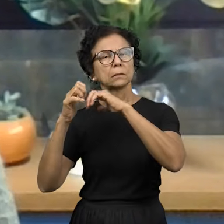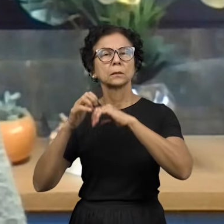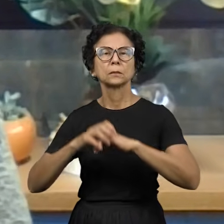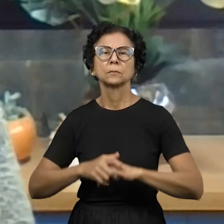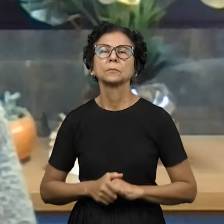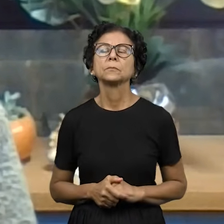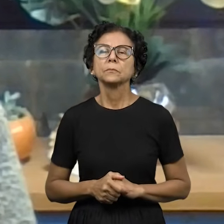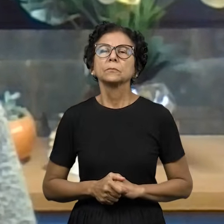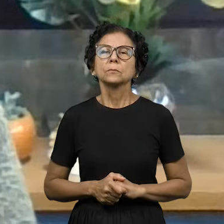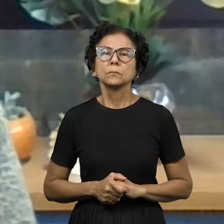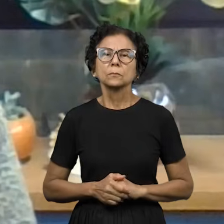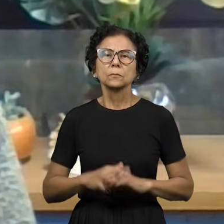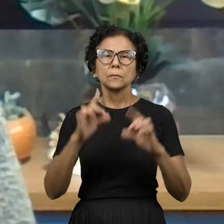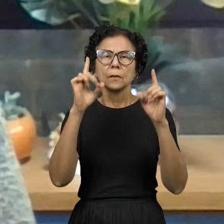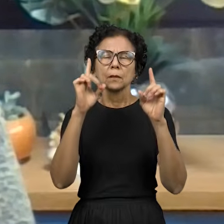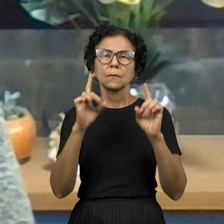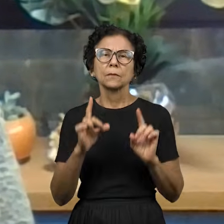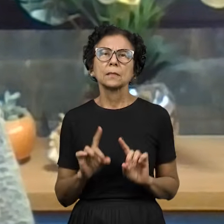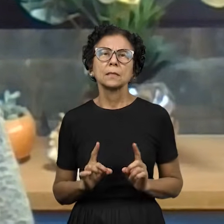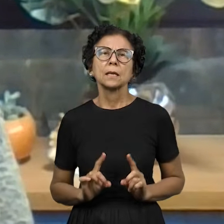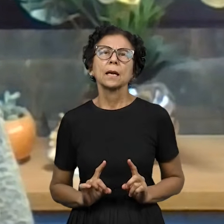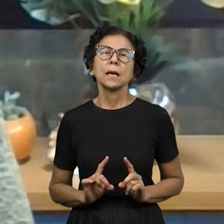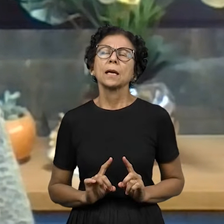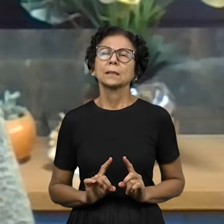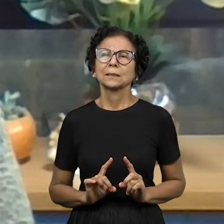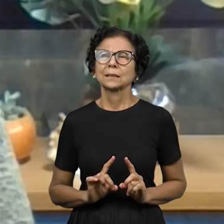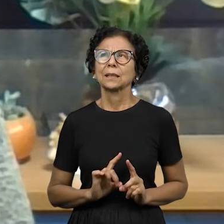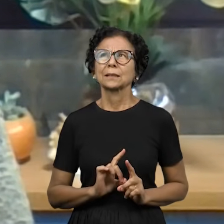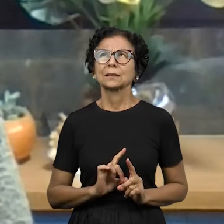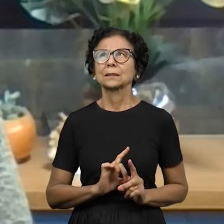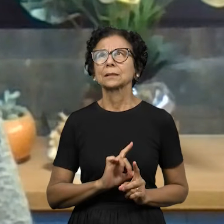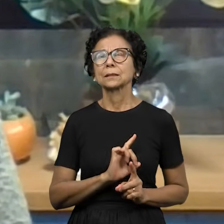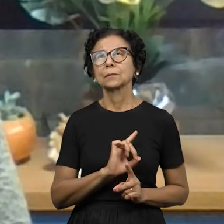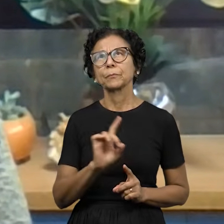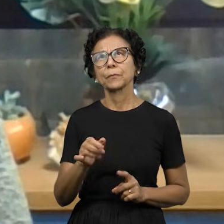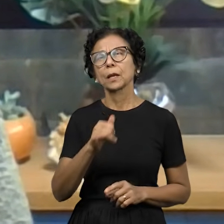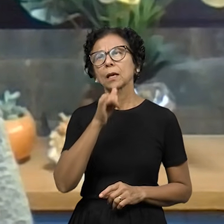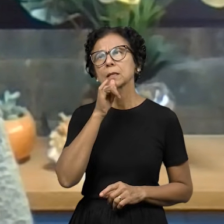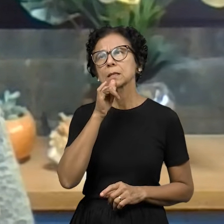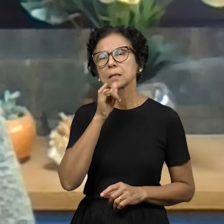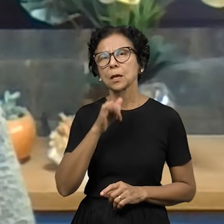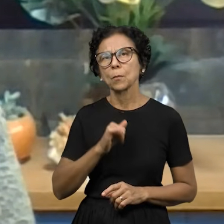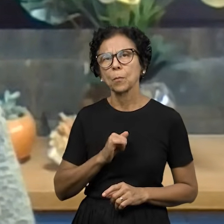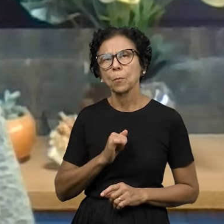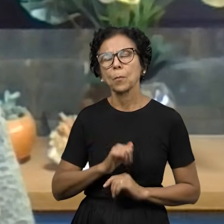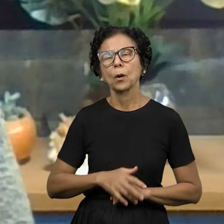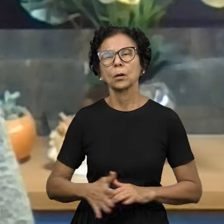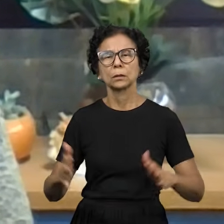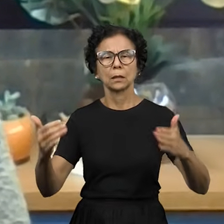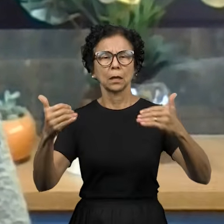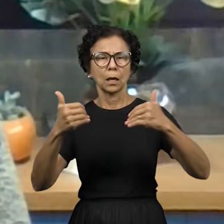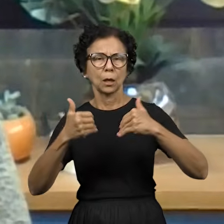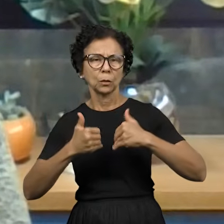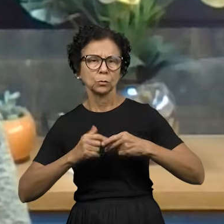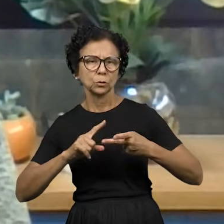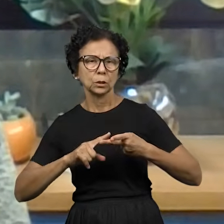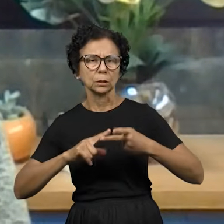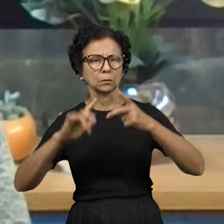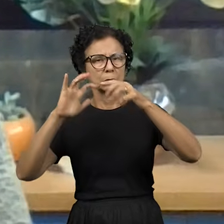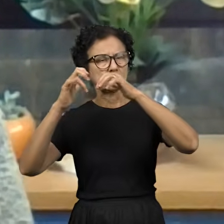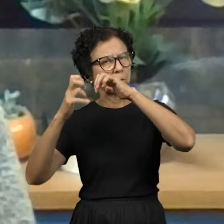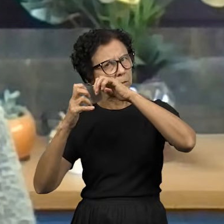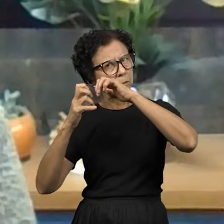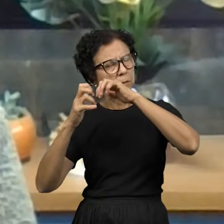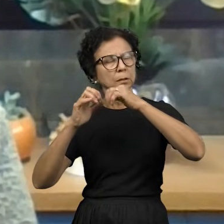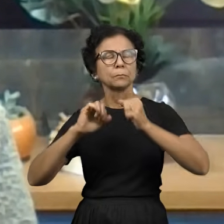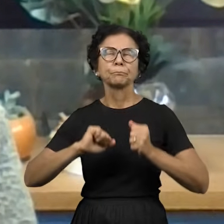deficiência múltipla, que é aquela deficiência que você tem mais de uma. Então eu posso ter, por exemplo, transtorno do espectro autista com paralisia